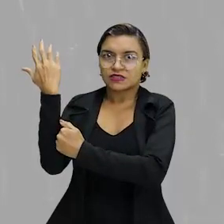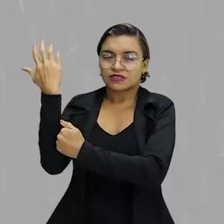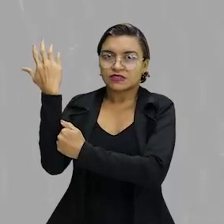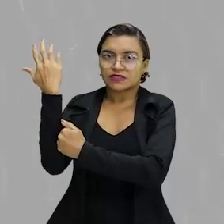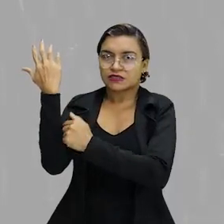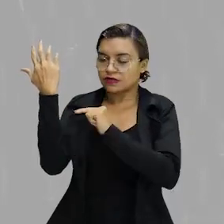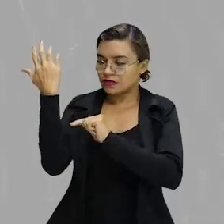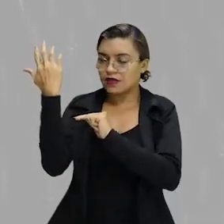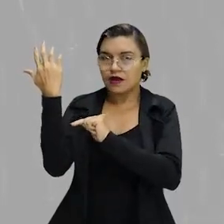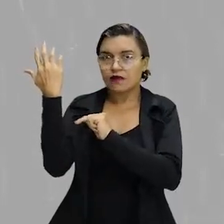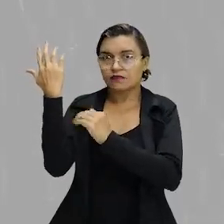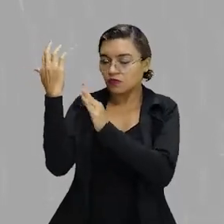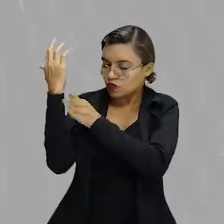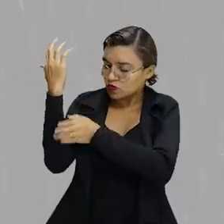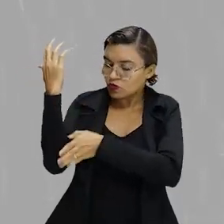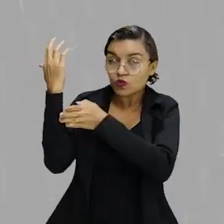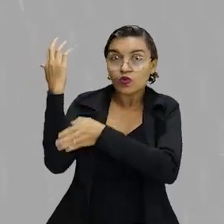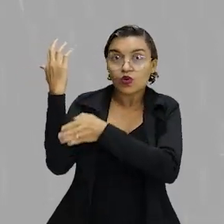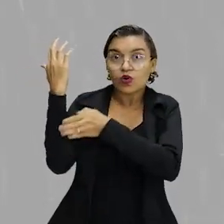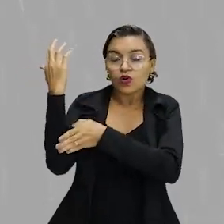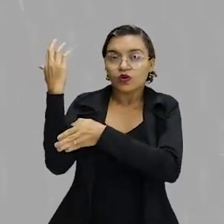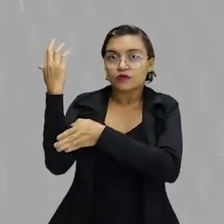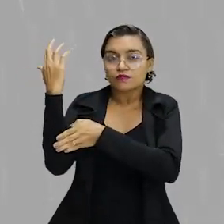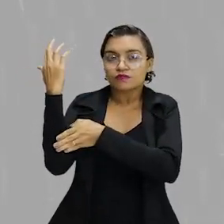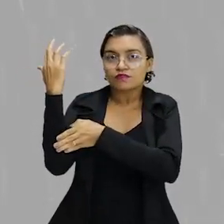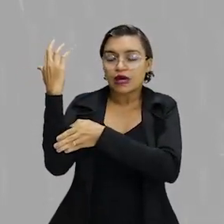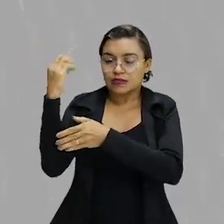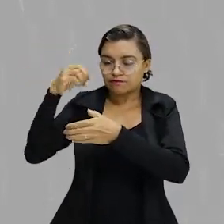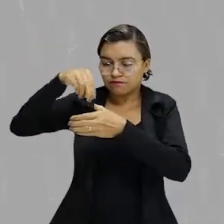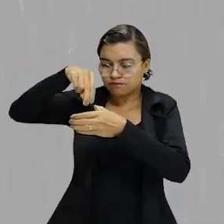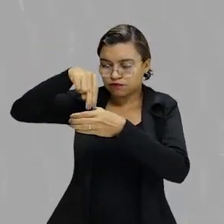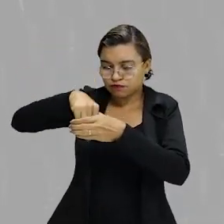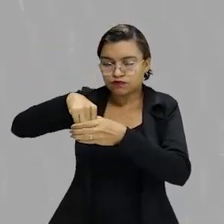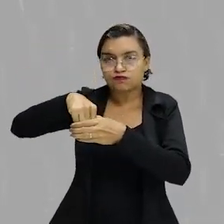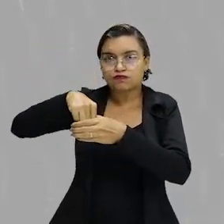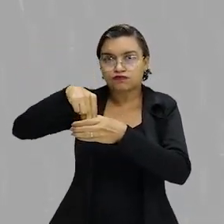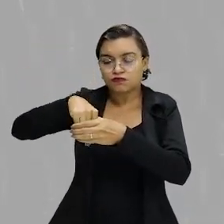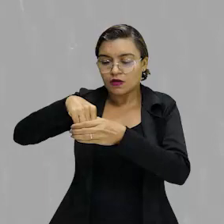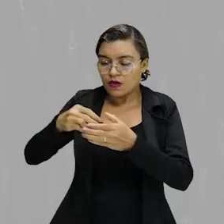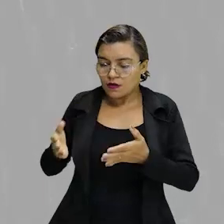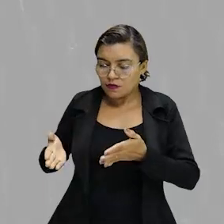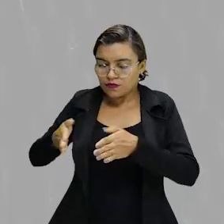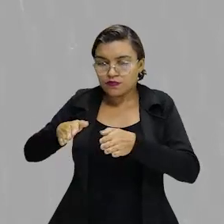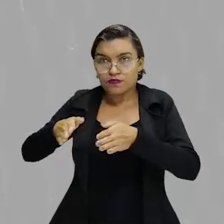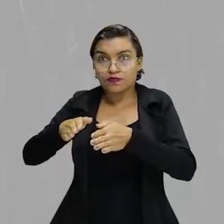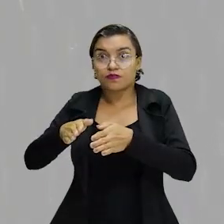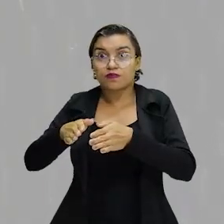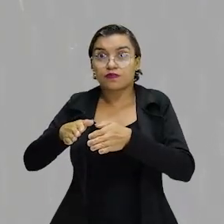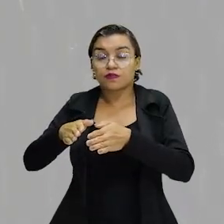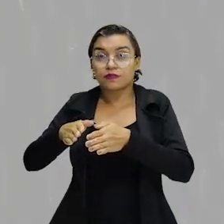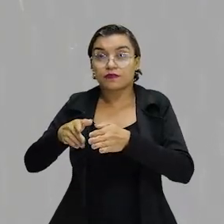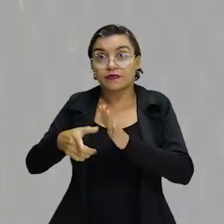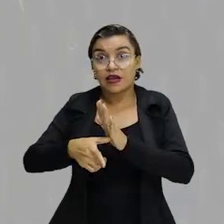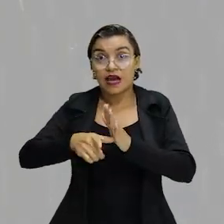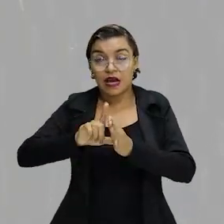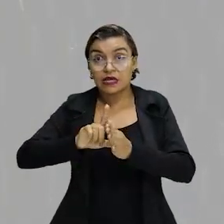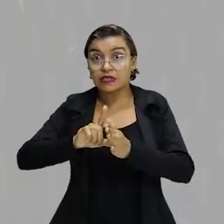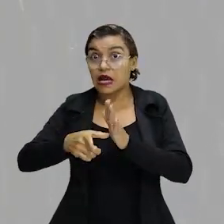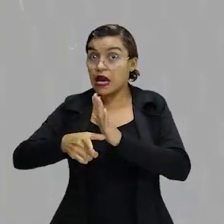envolve esse pedaço que você raspou com terra e amarra com um pedacinho de saco, e antes mesmo de você cortar o